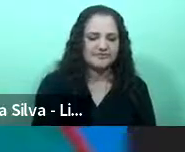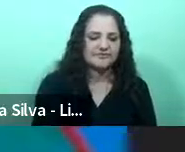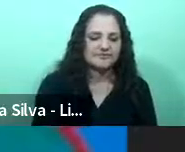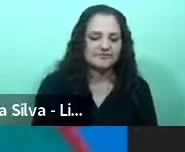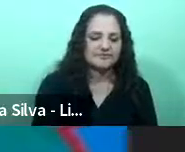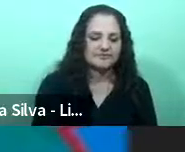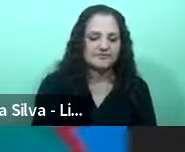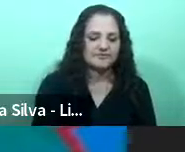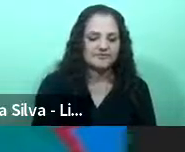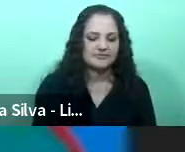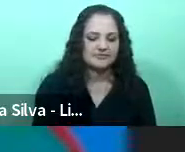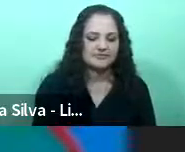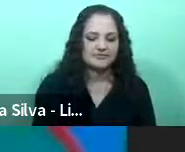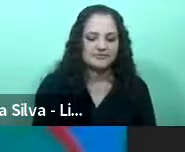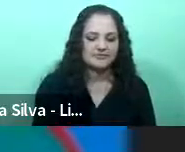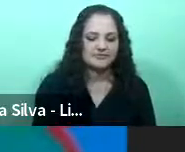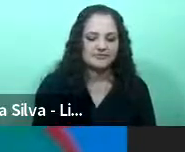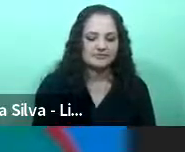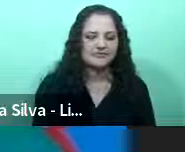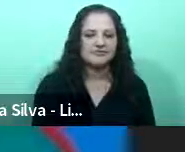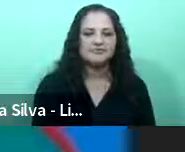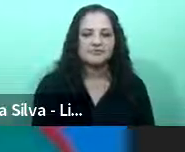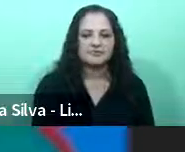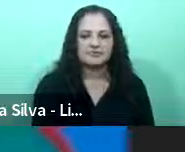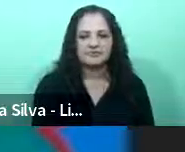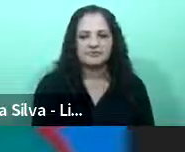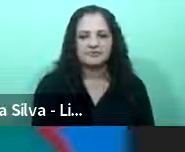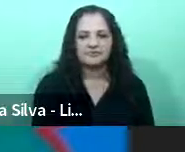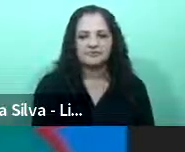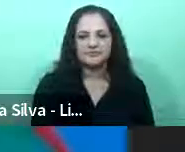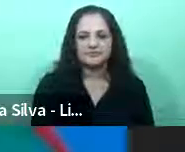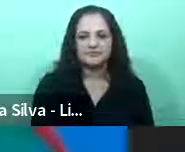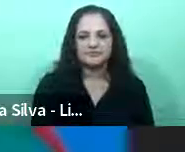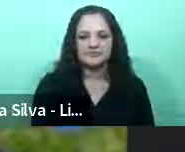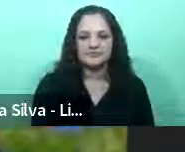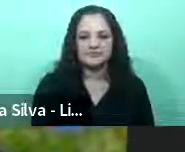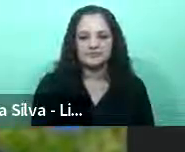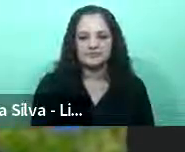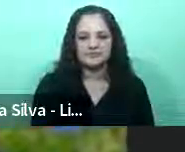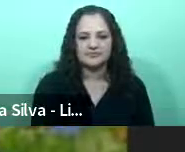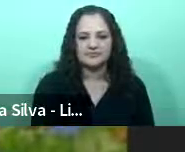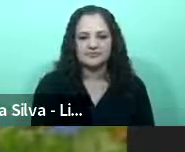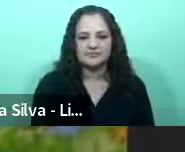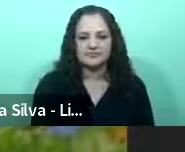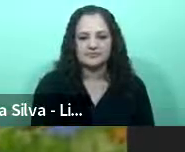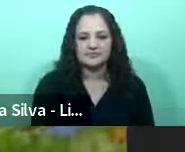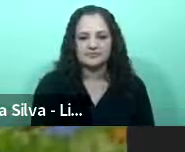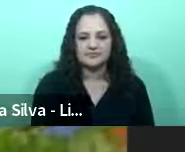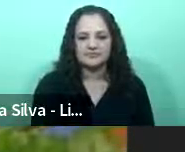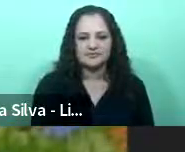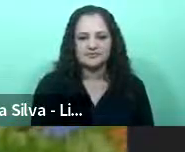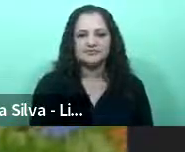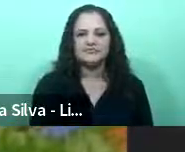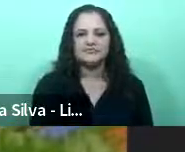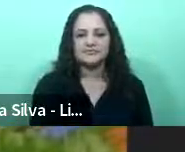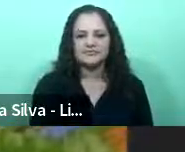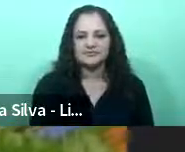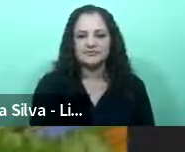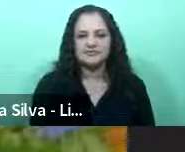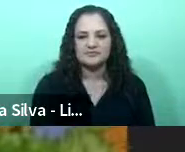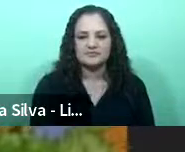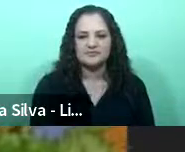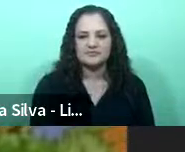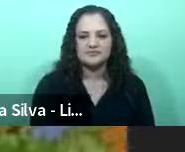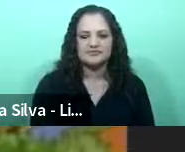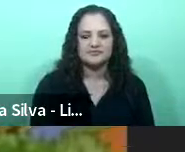Quem olhou foi tu, quem pegou foi tu, quem puxou foi tu, o rabo do tatu. Quem olhou foi ela, quem pegou foi ela, quem puxou foi ela, o